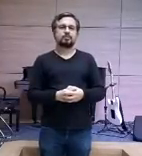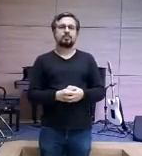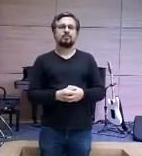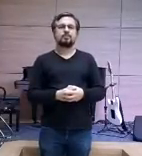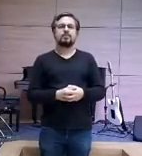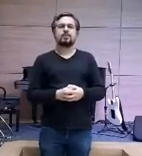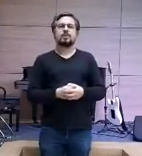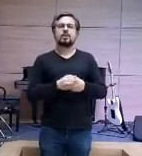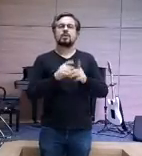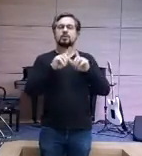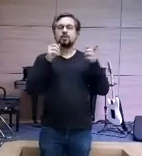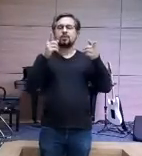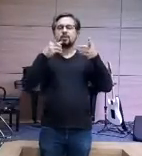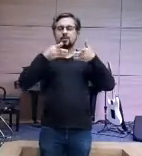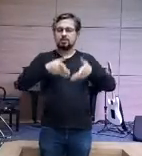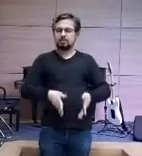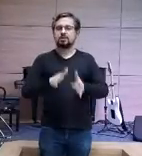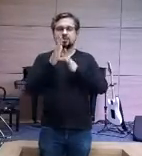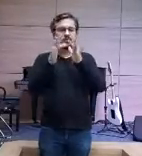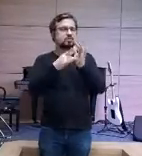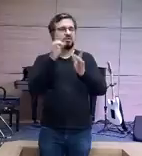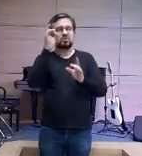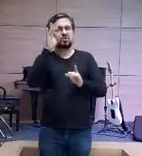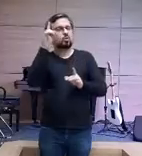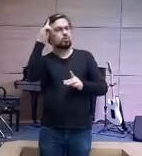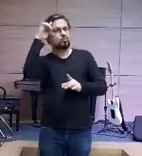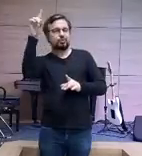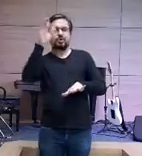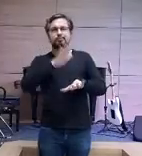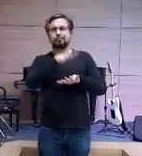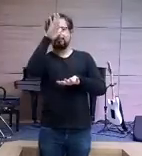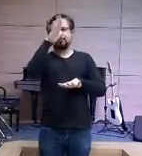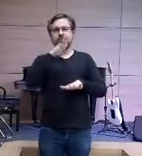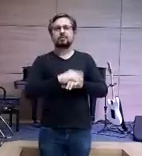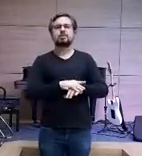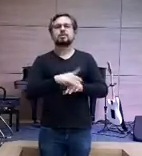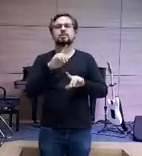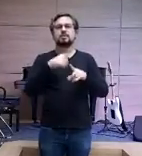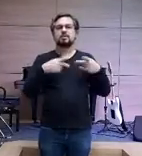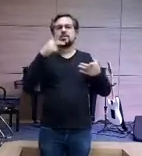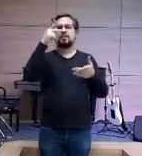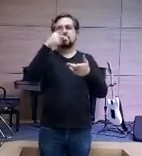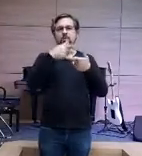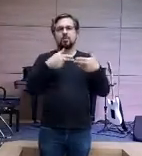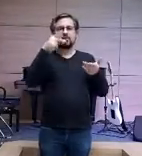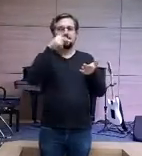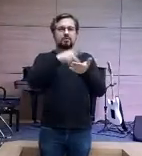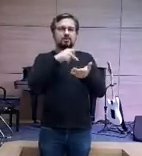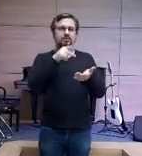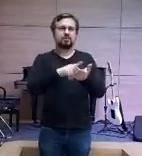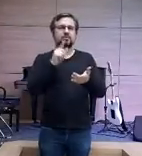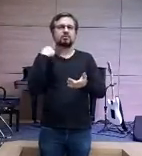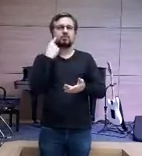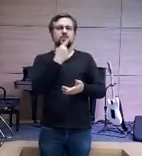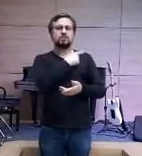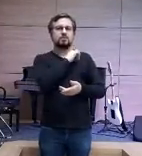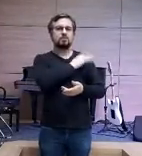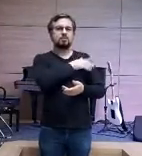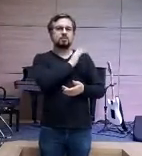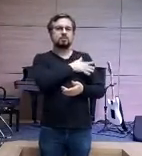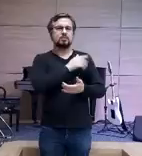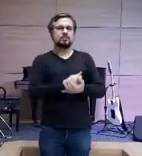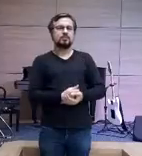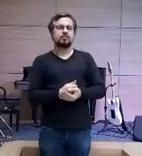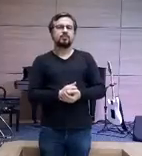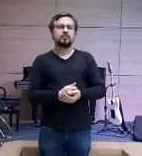é mas que se Nascimento não seja apenas uma data seja algo verdadeiro no nosso coração e nesta noite gostaria